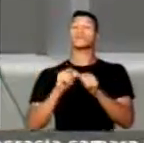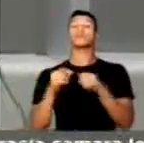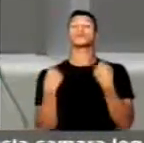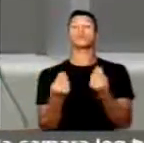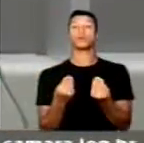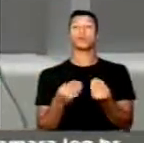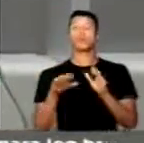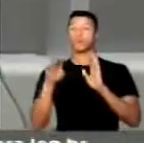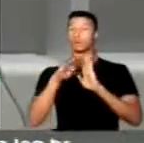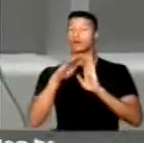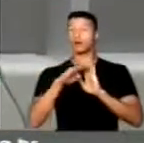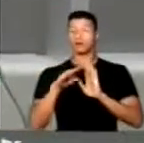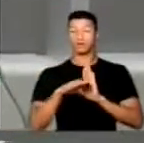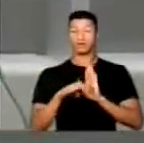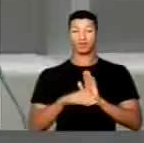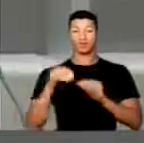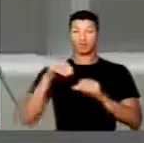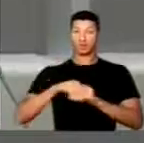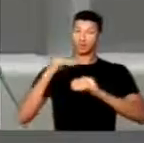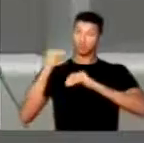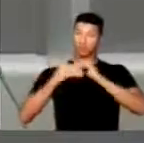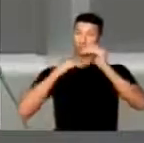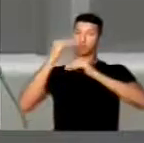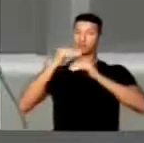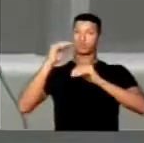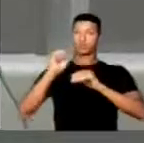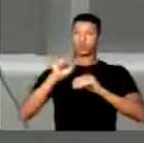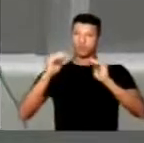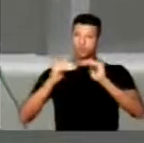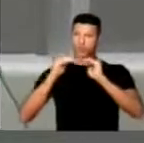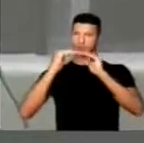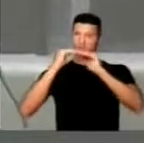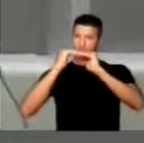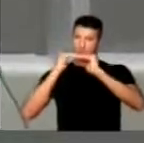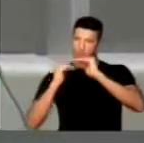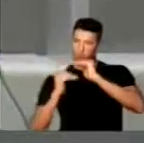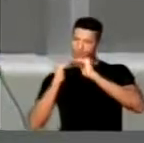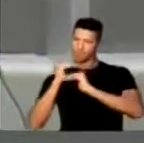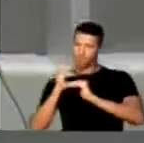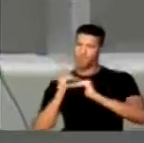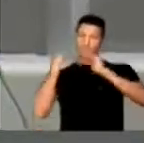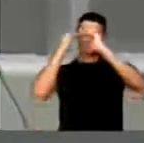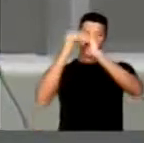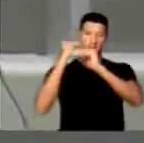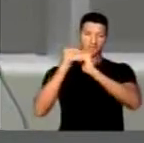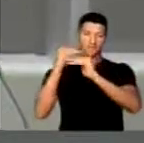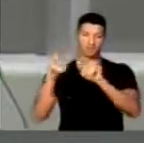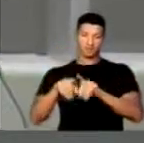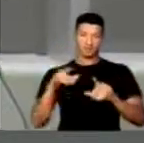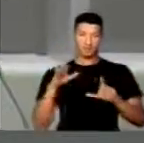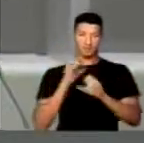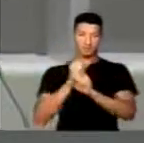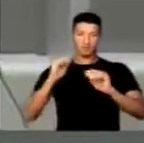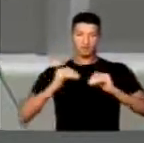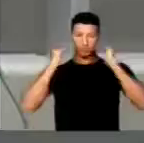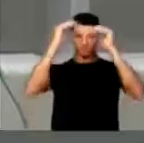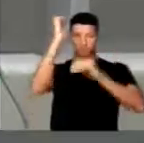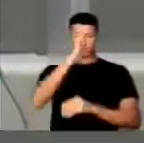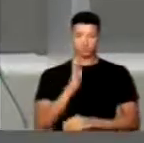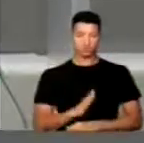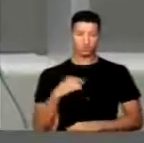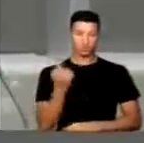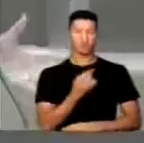faz pautado no desenvolvimento com superação das desigualdades e com soberania